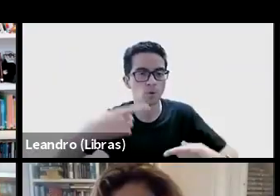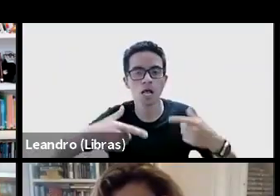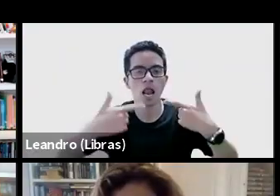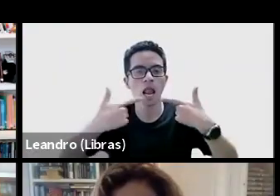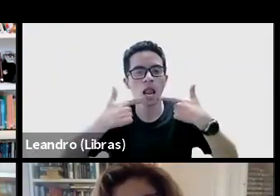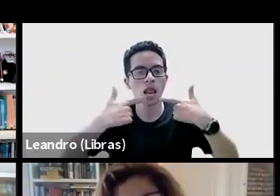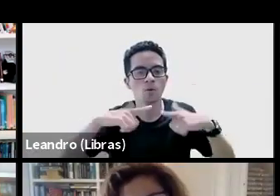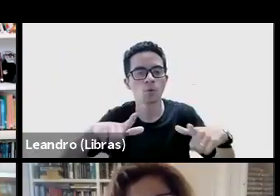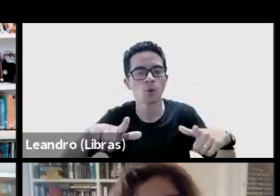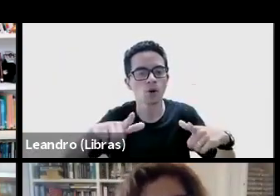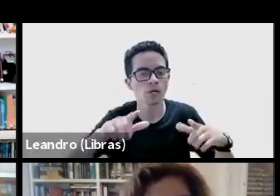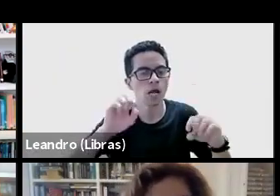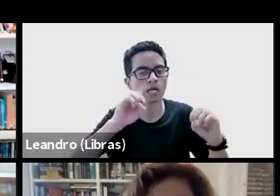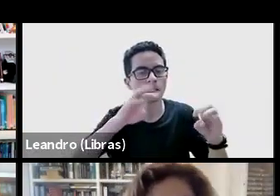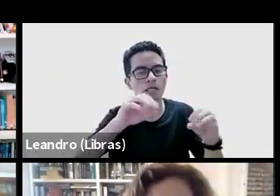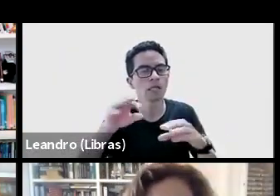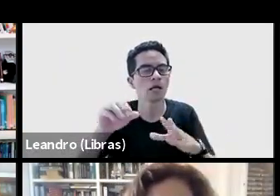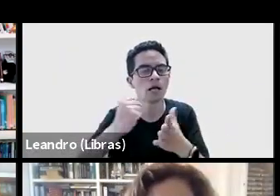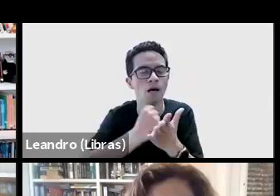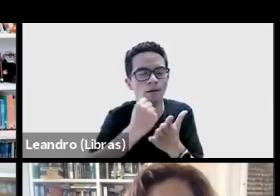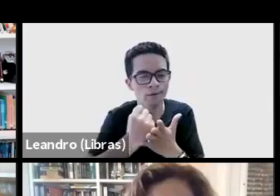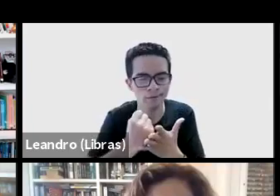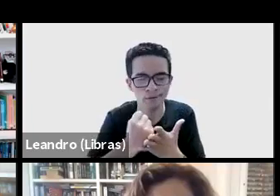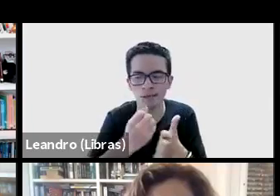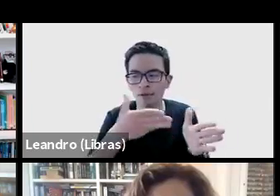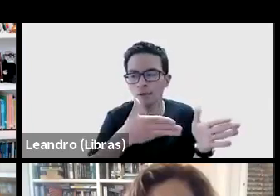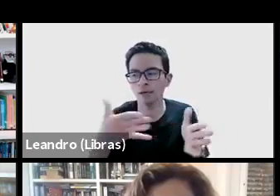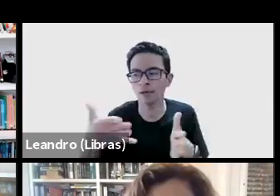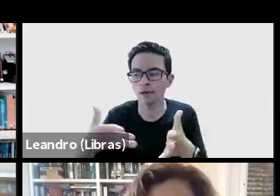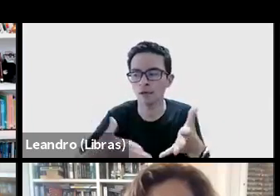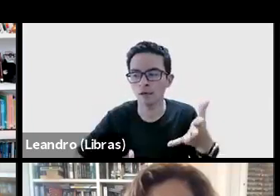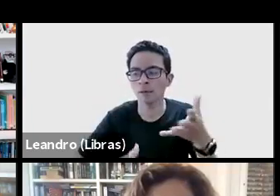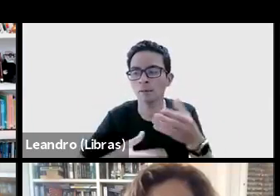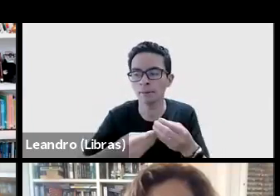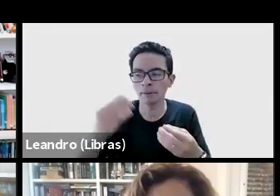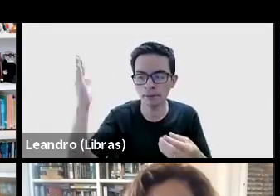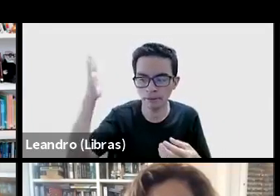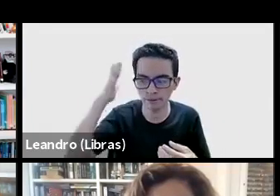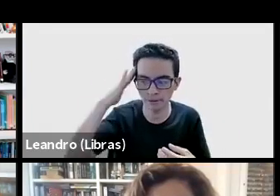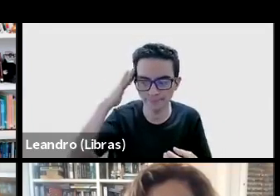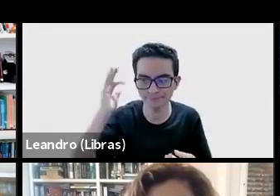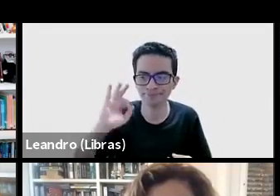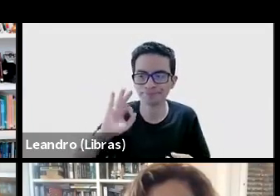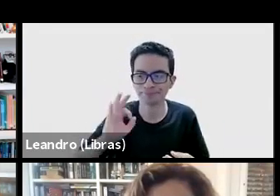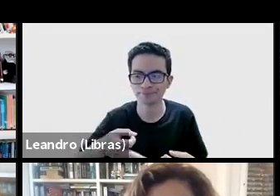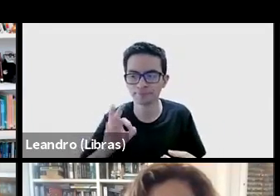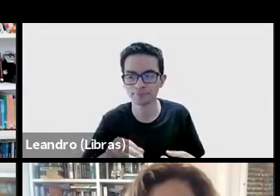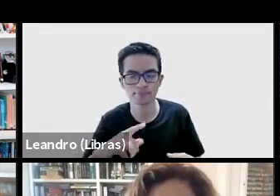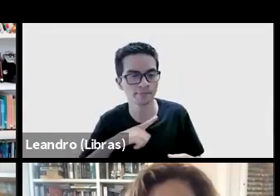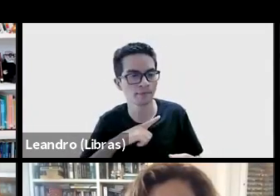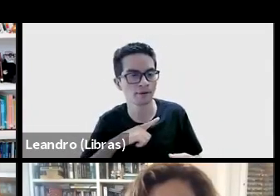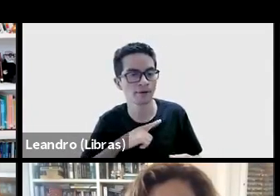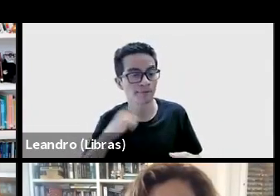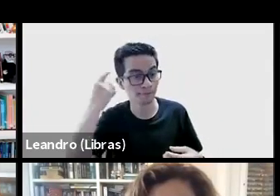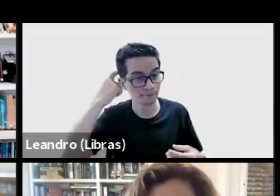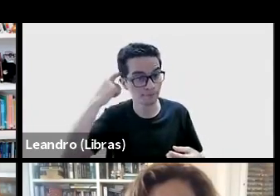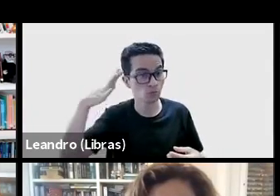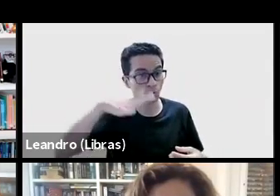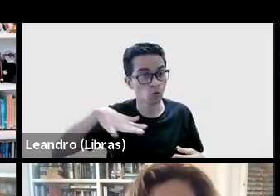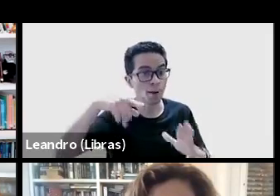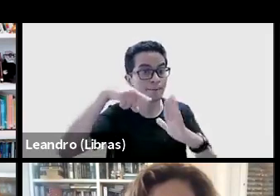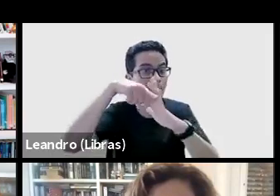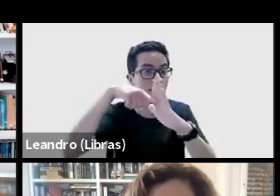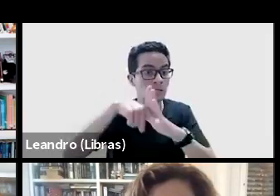educacionais, né, com a questão dos documentos, os processos de implementação, né, isso que eu tenho feito bastante em termos de pesquisa, e aí